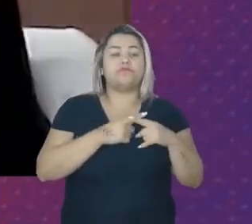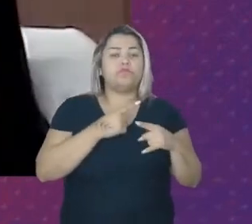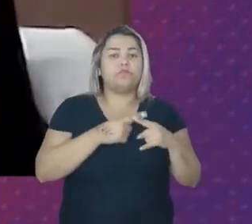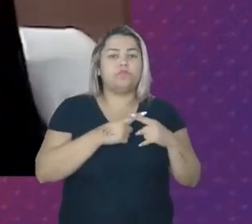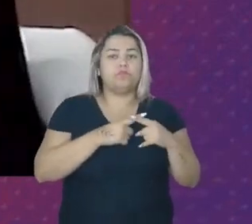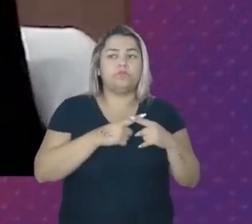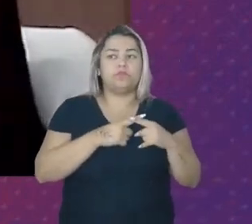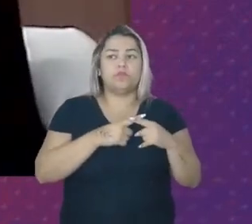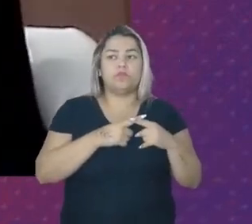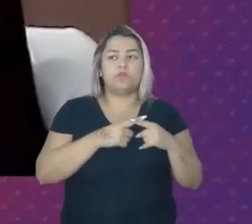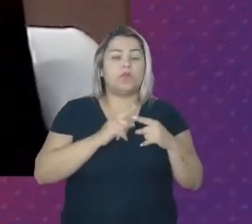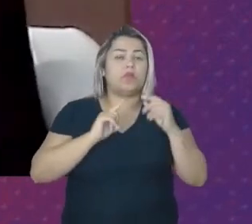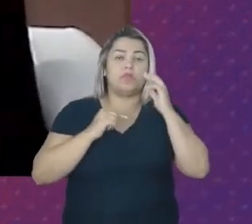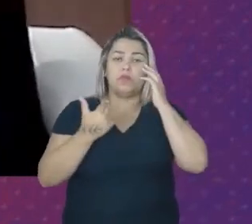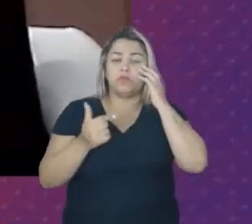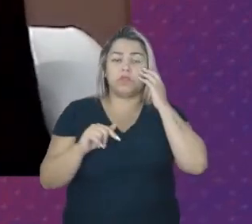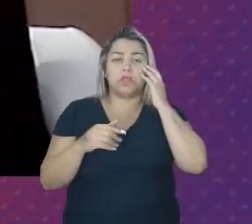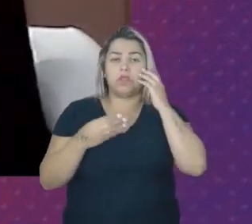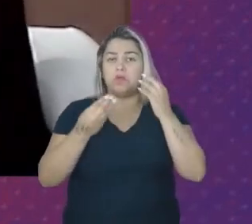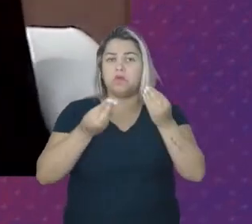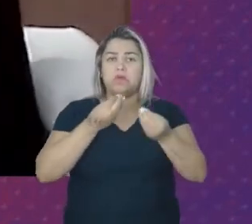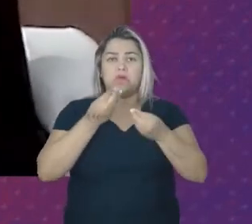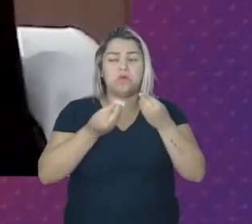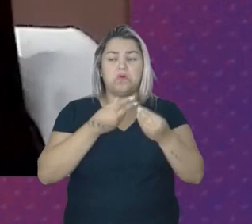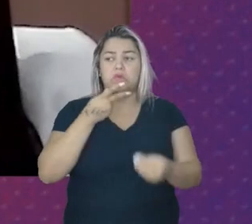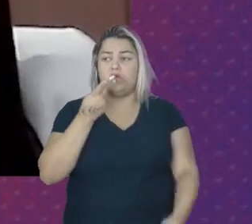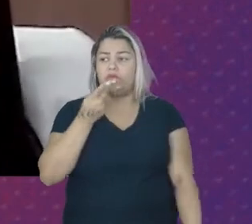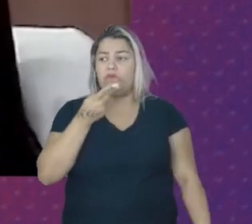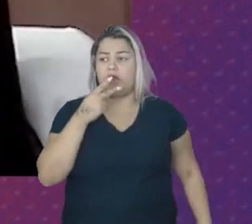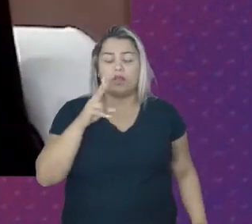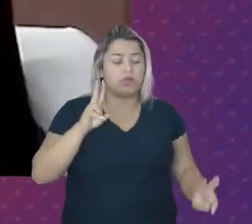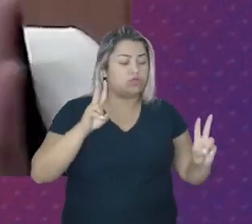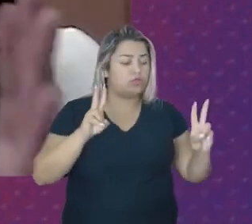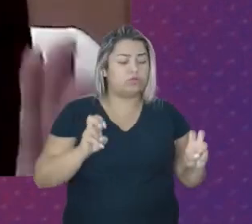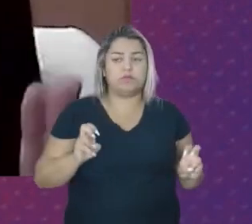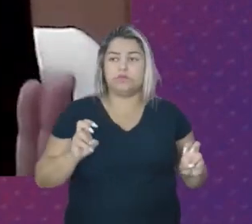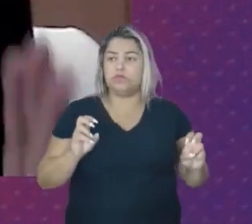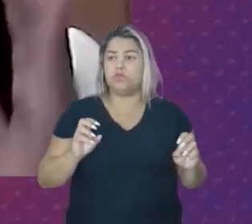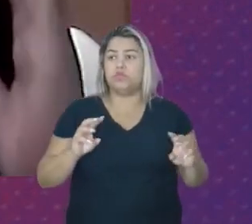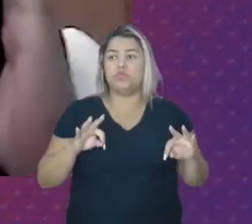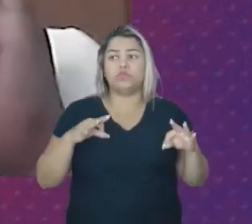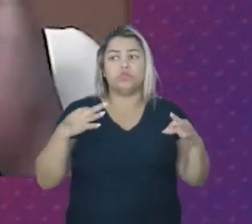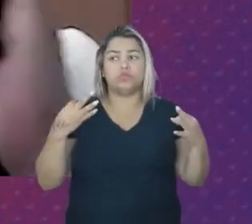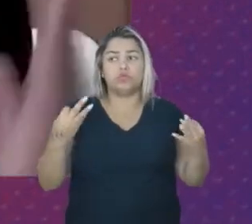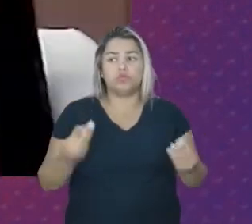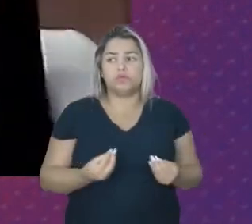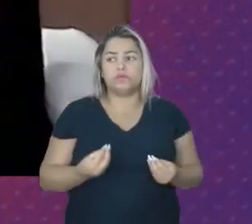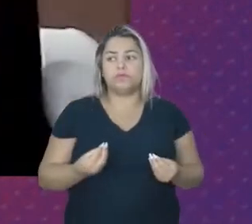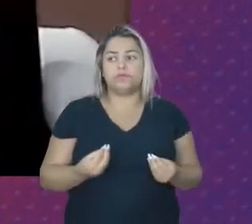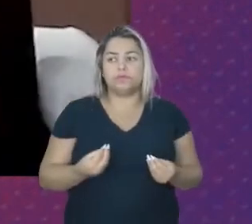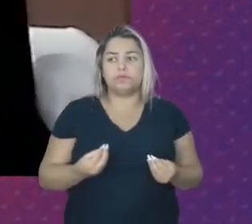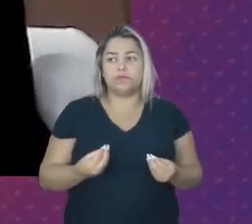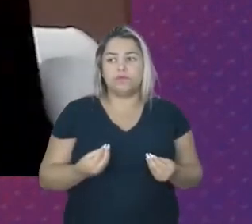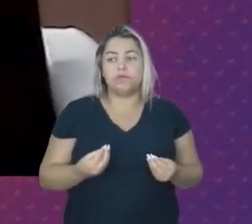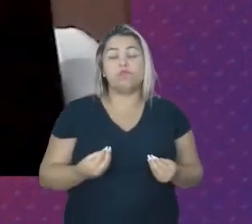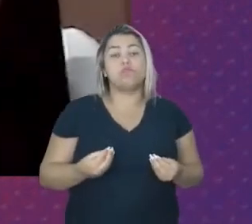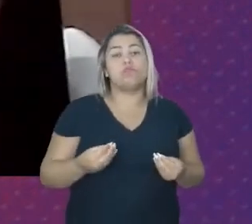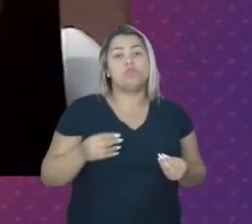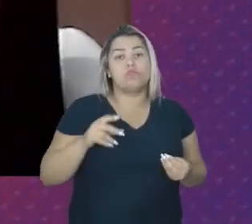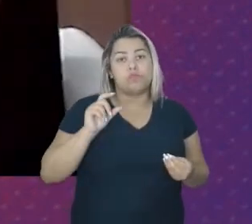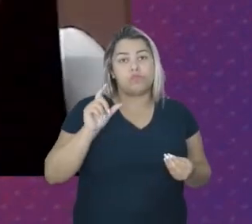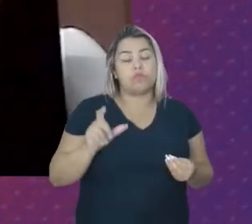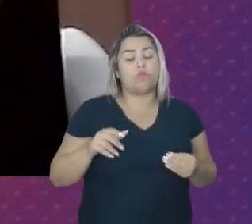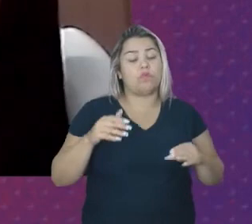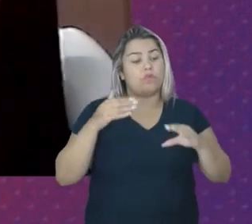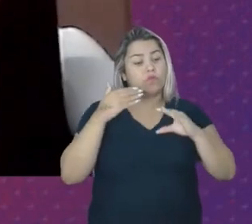limitação? Gente, porque não tem como você falar sobre absolutamente tudo. Então, quando você for